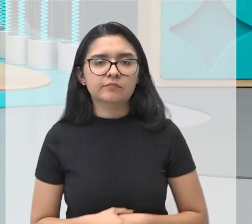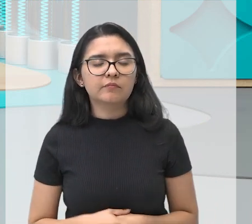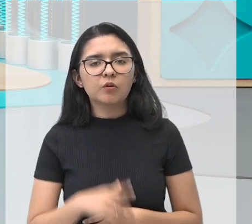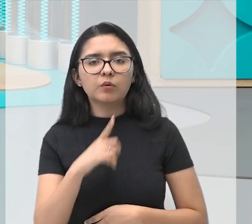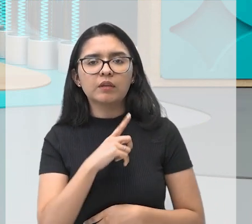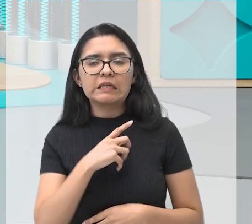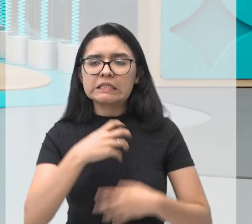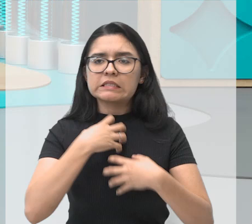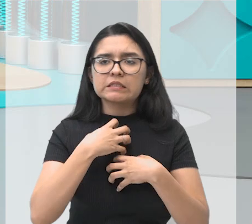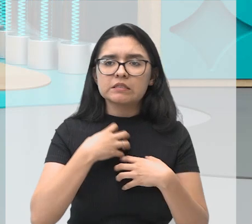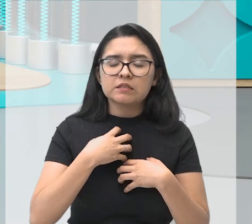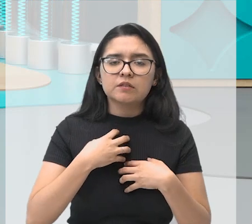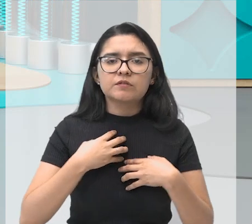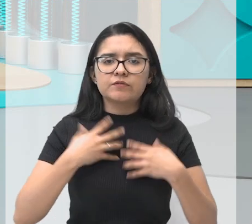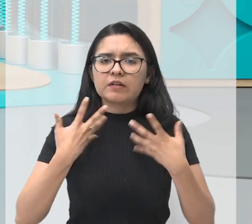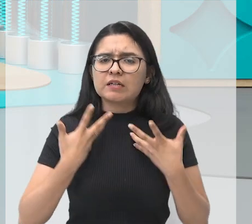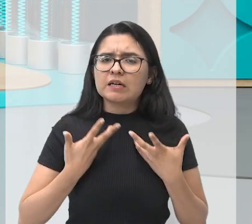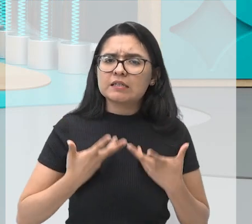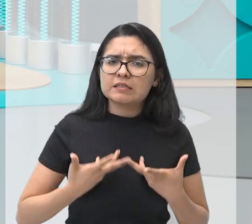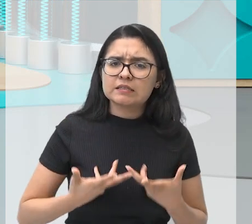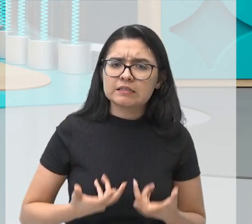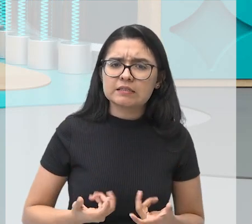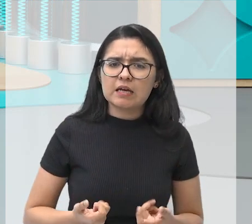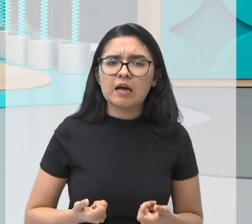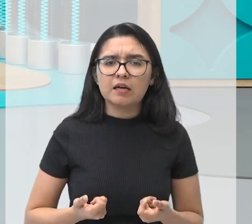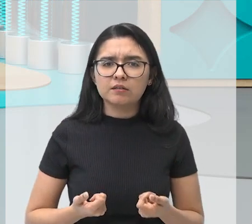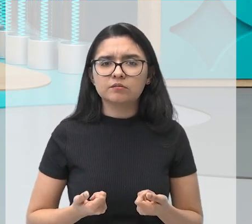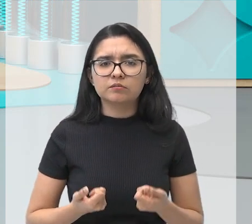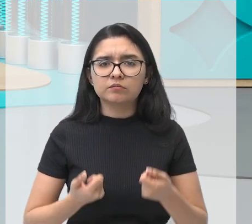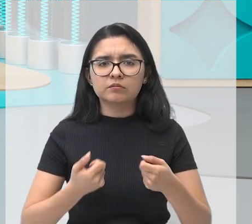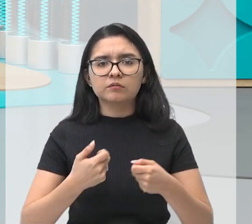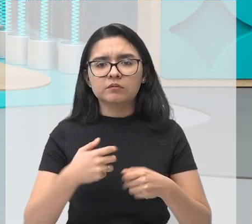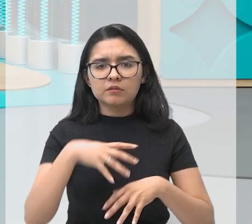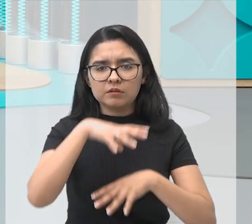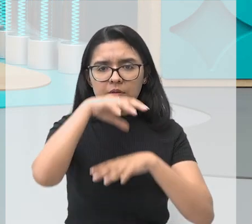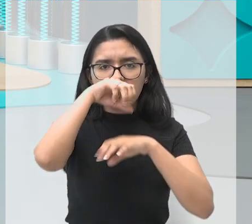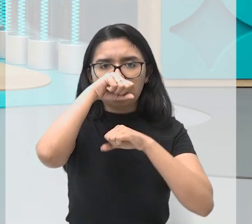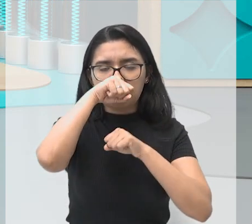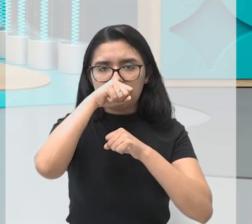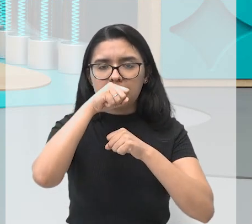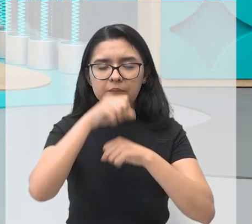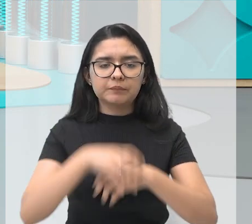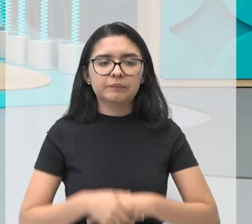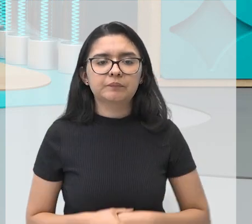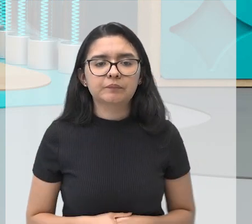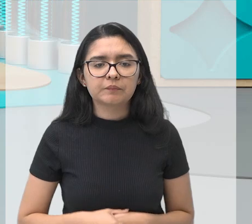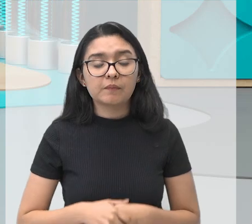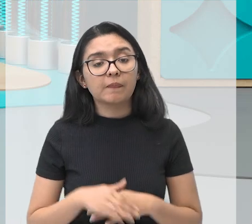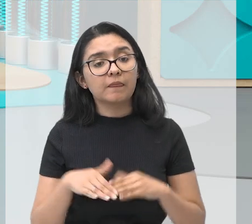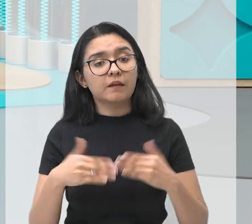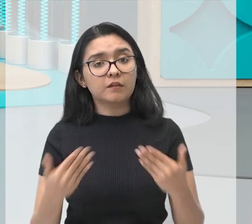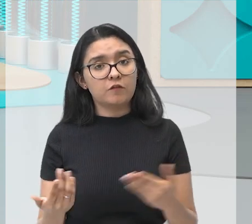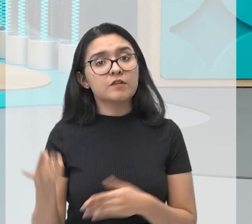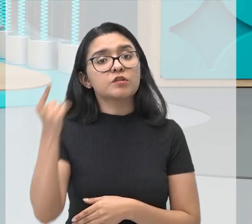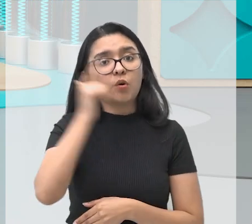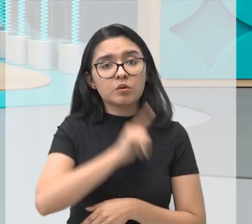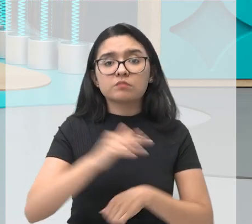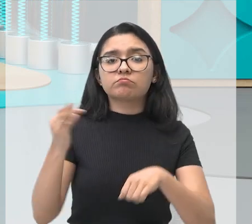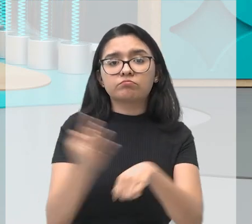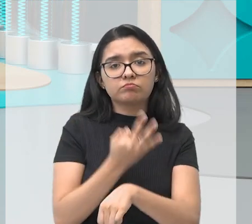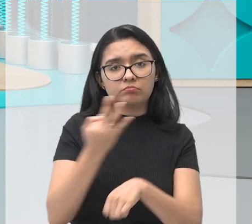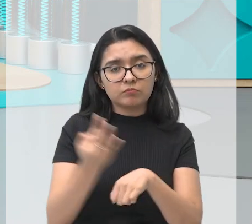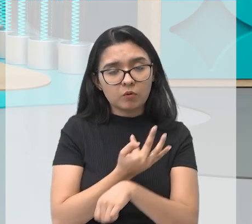ter aquele momento que você fica ali, se sente ali meio exausto, meio cansado, fadigado. Tá bom? Então você vai conseguir realizar